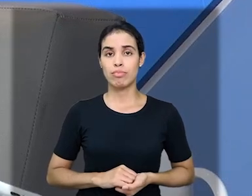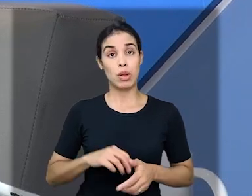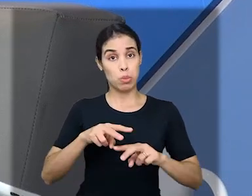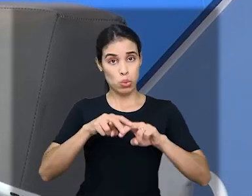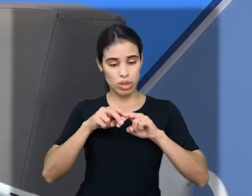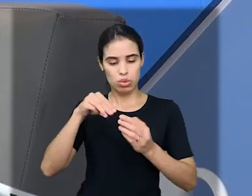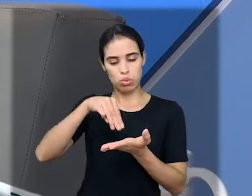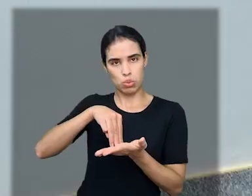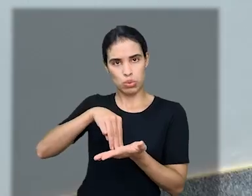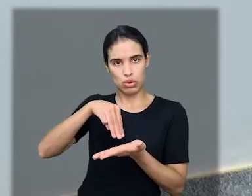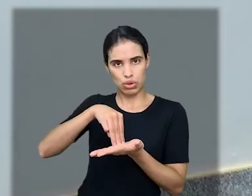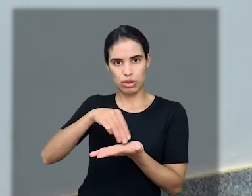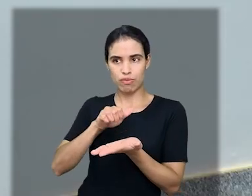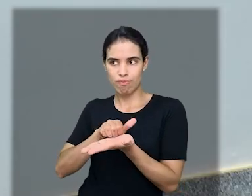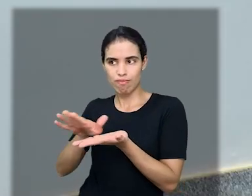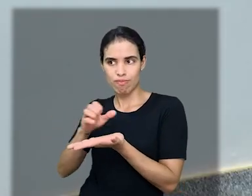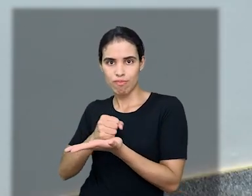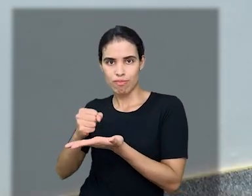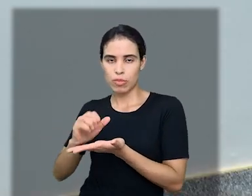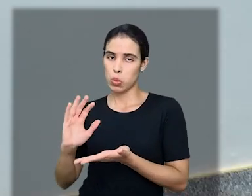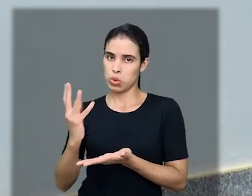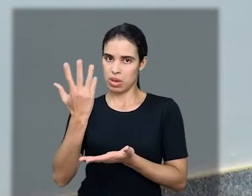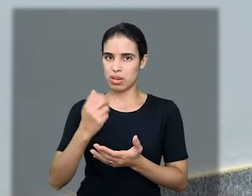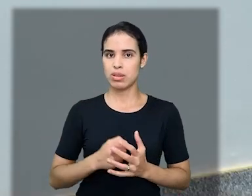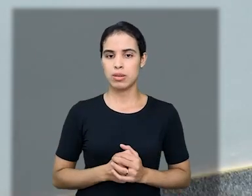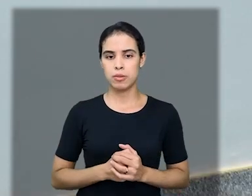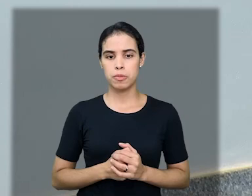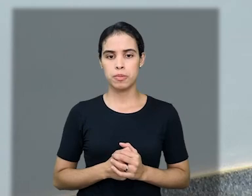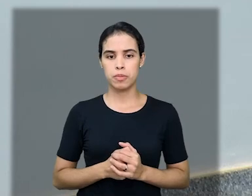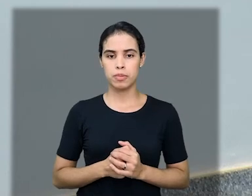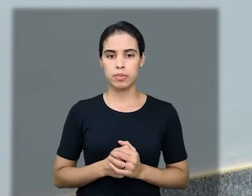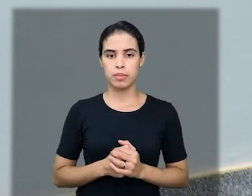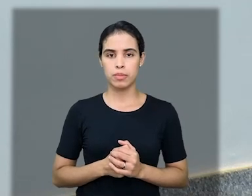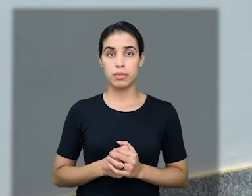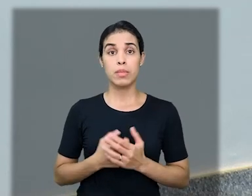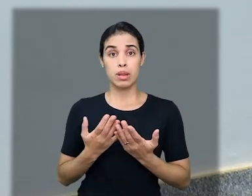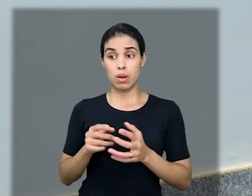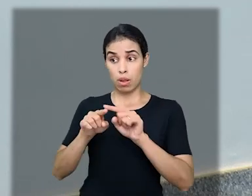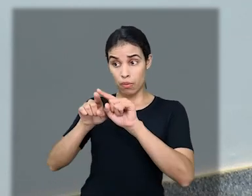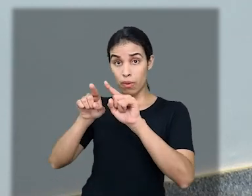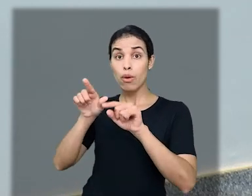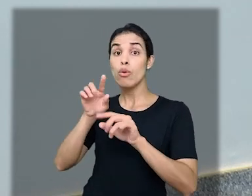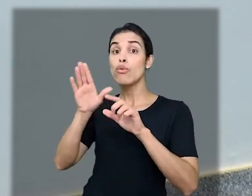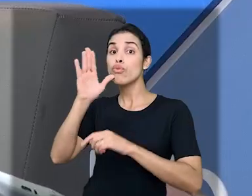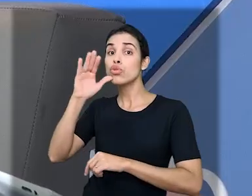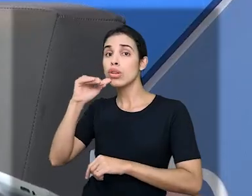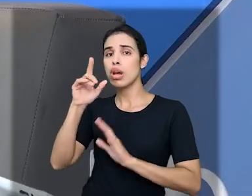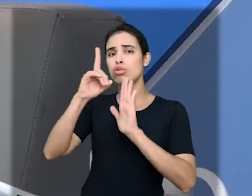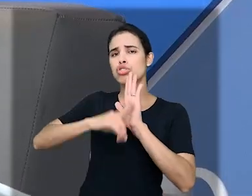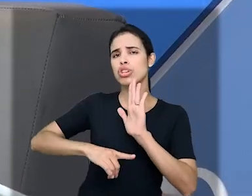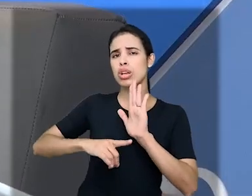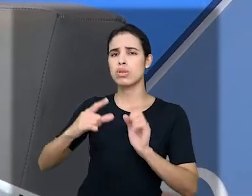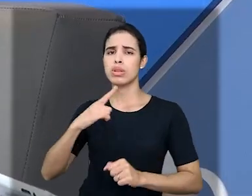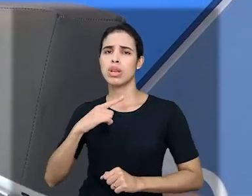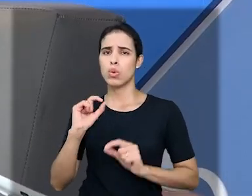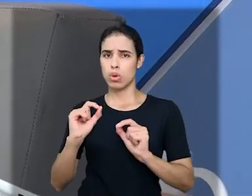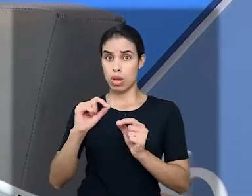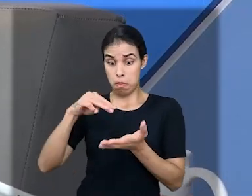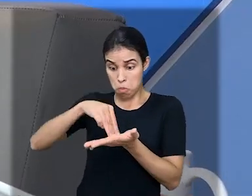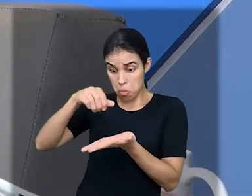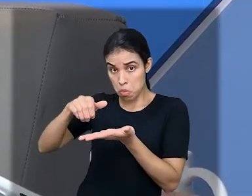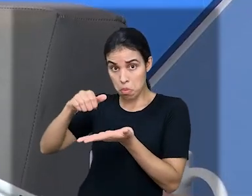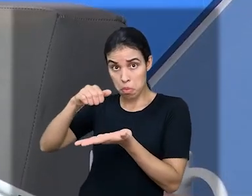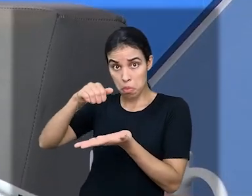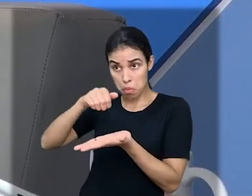a justa causa. Vamos falar agora sobre quais são os direitos do trabalhador que é demitido por justa causa. É interessante.